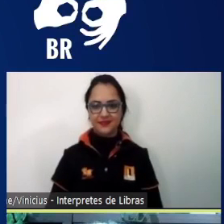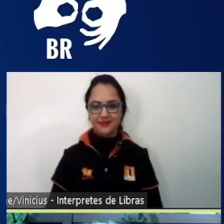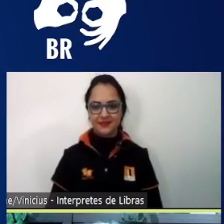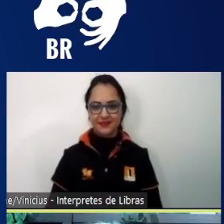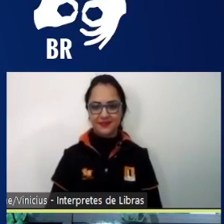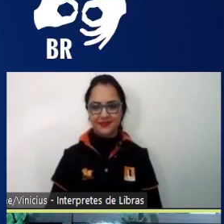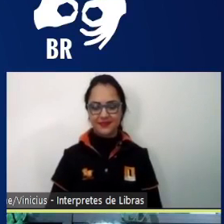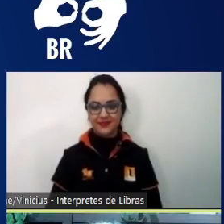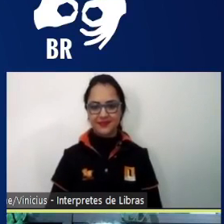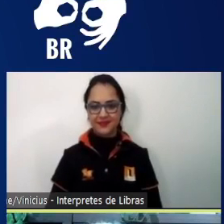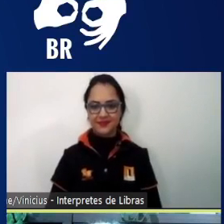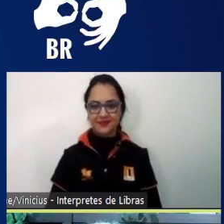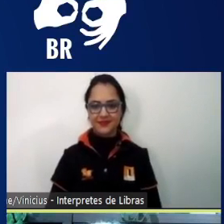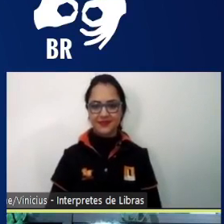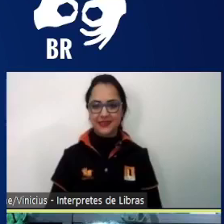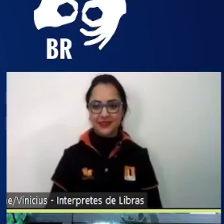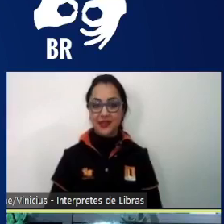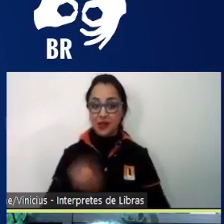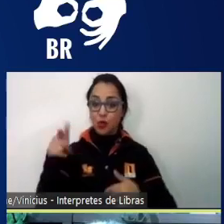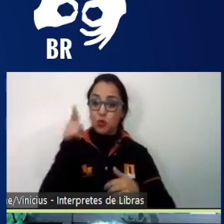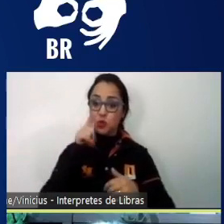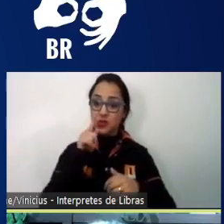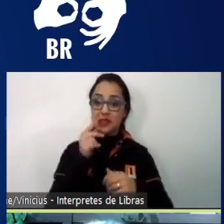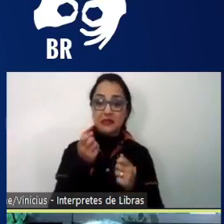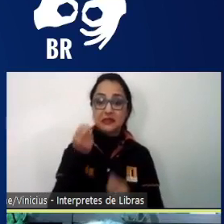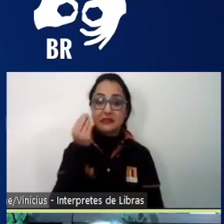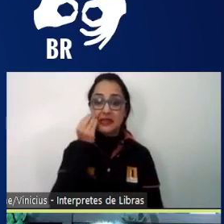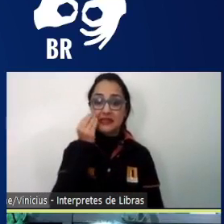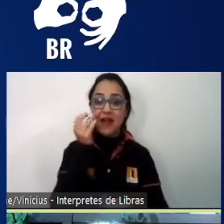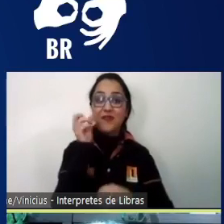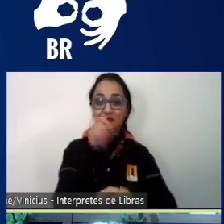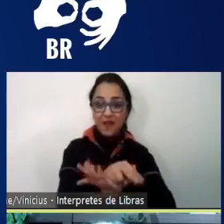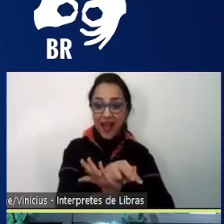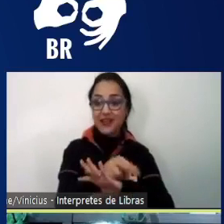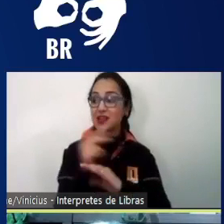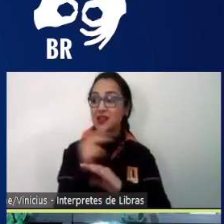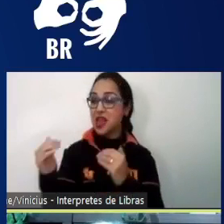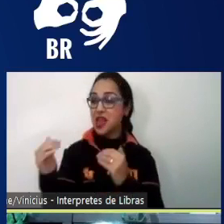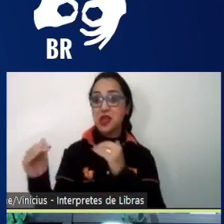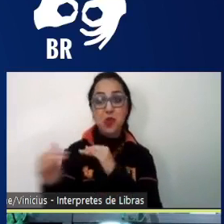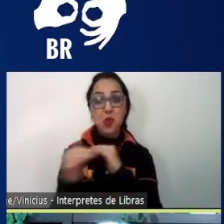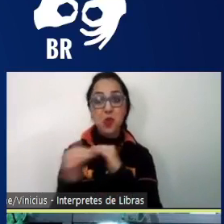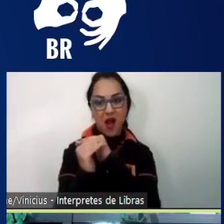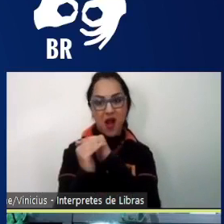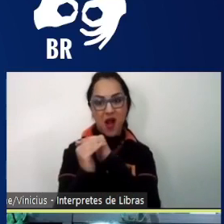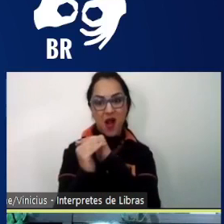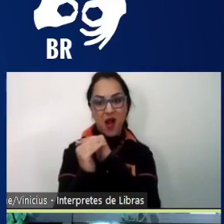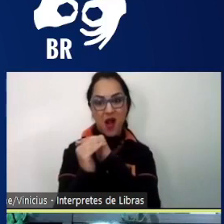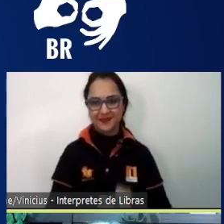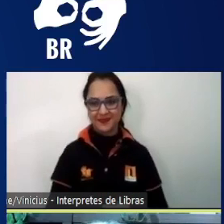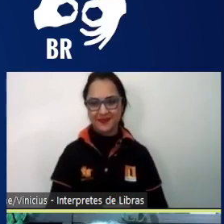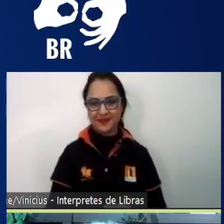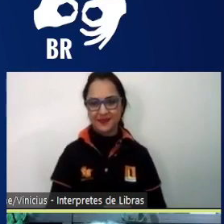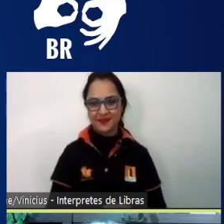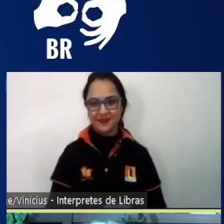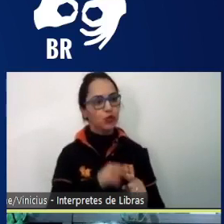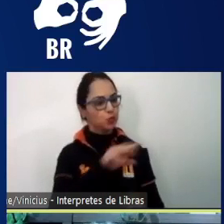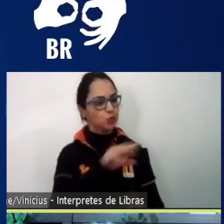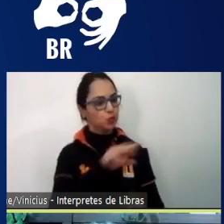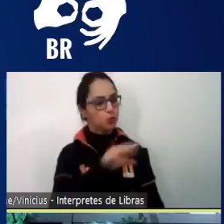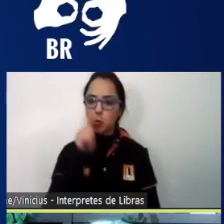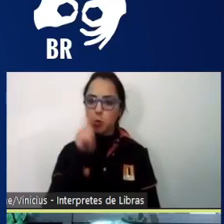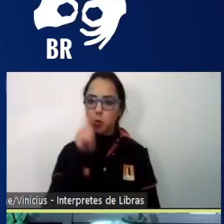disputando a mesma vaga, de igual para igual, em termos de conhecimento, porque pôde participar de uma boa escola, teve acesso